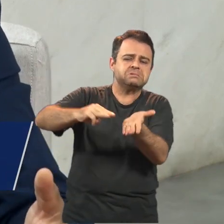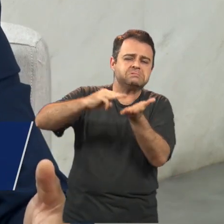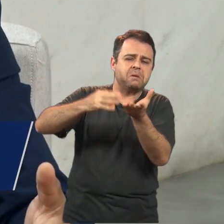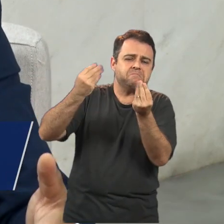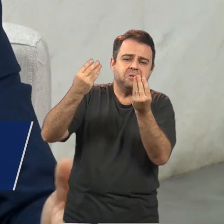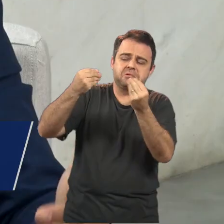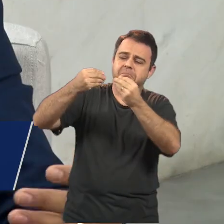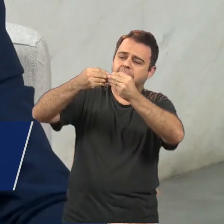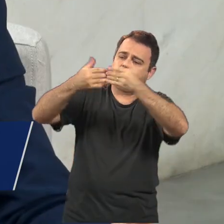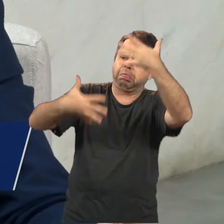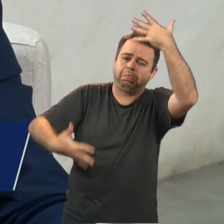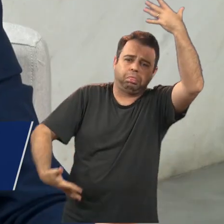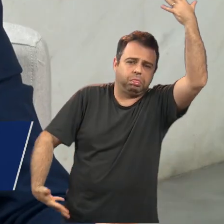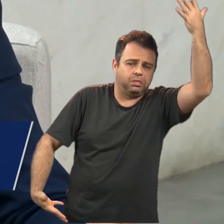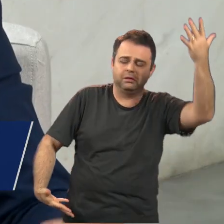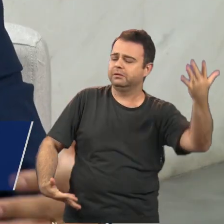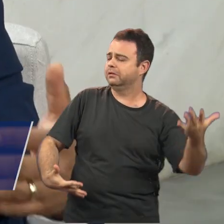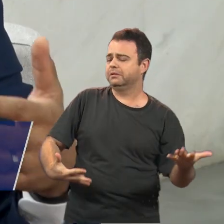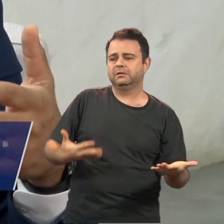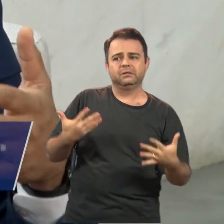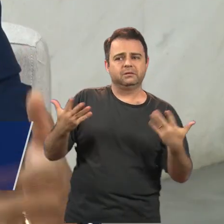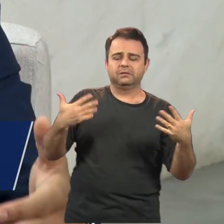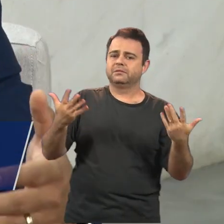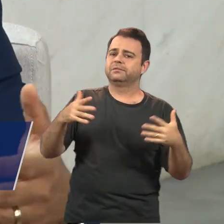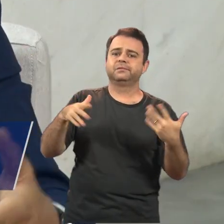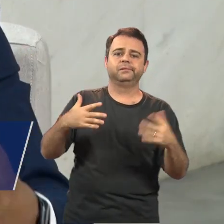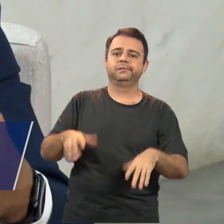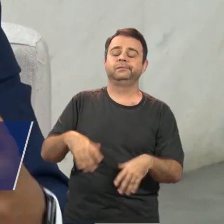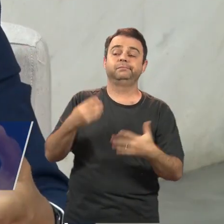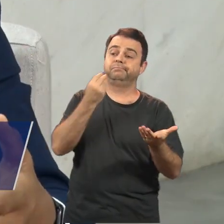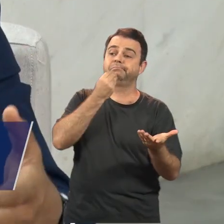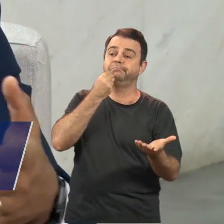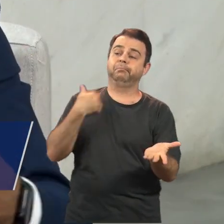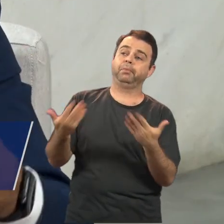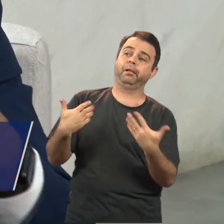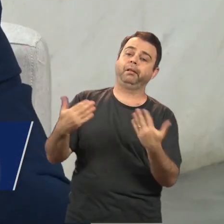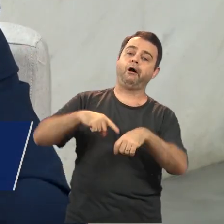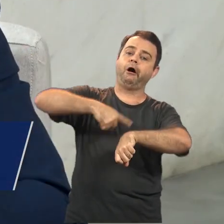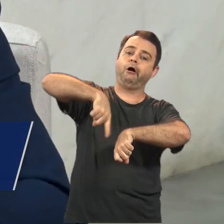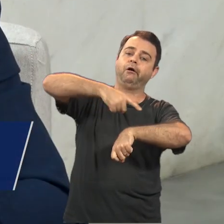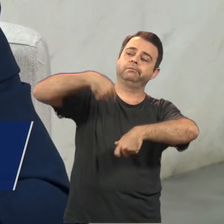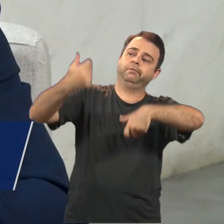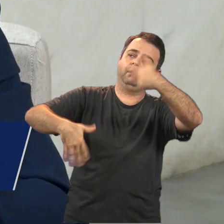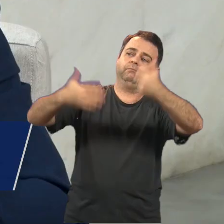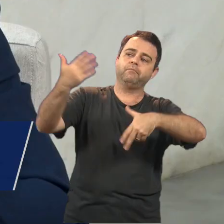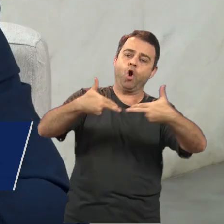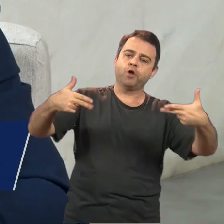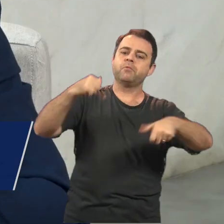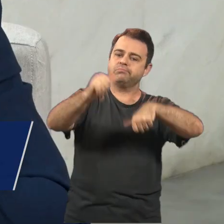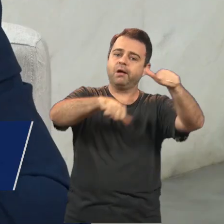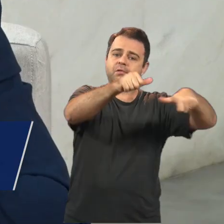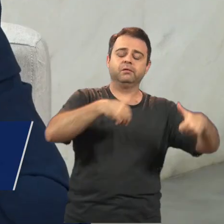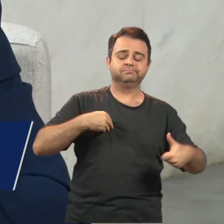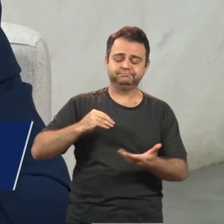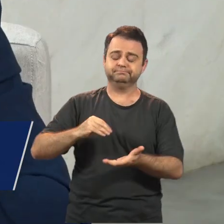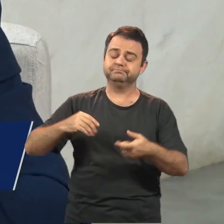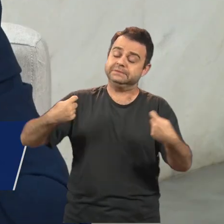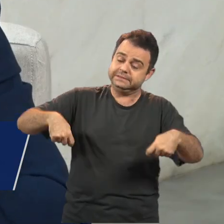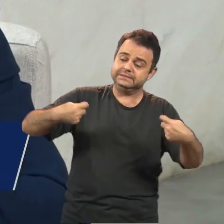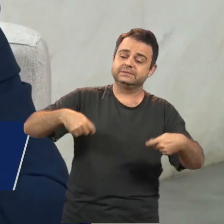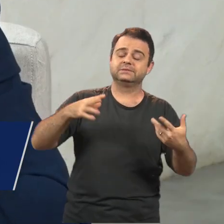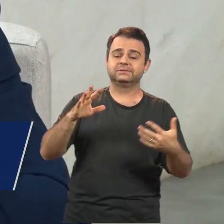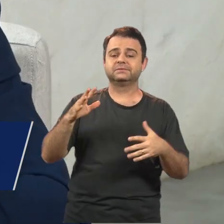acho que precisavam ser resolvidas e nós temos conversado muito, a mesa diretora, para a gente tentar entrar no consenso e